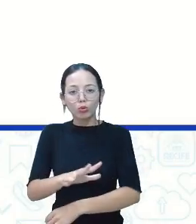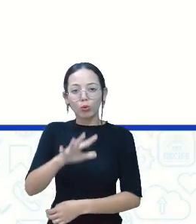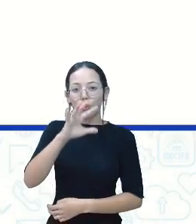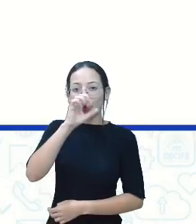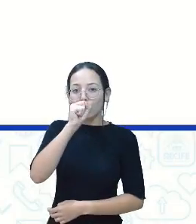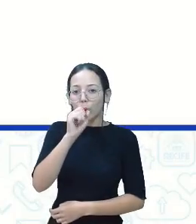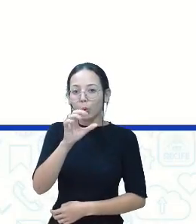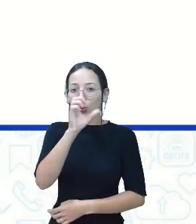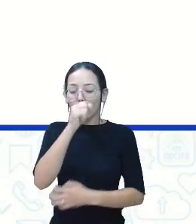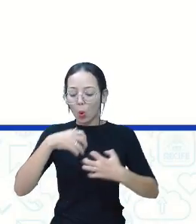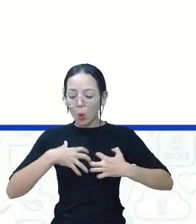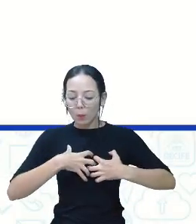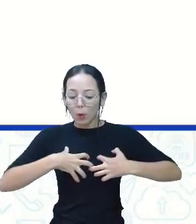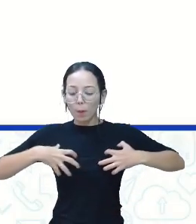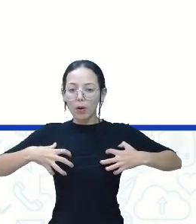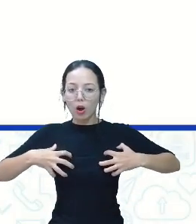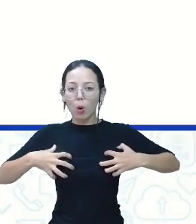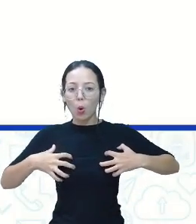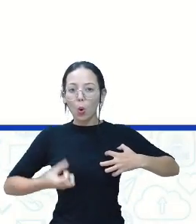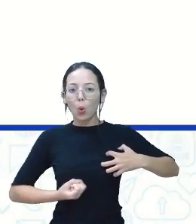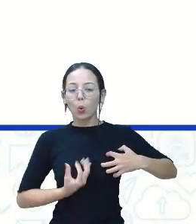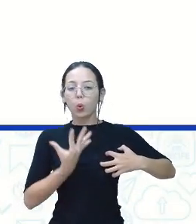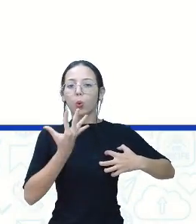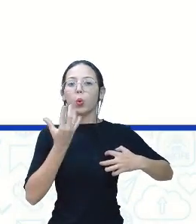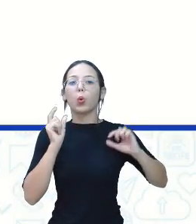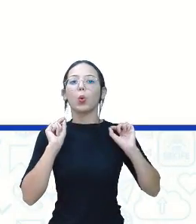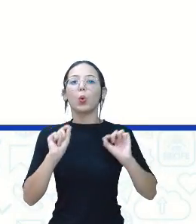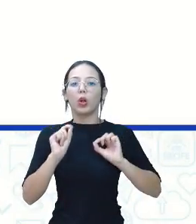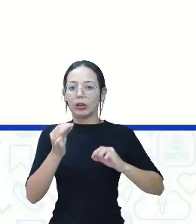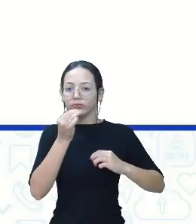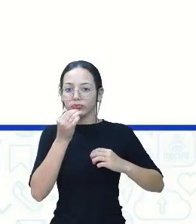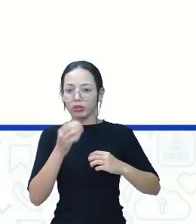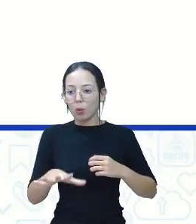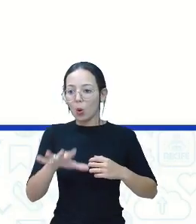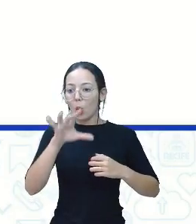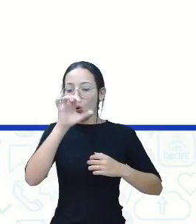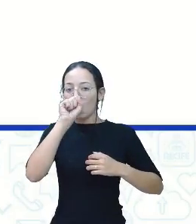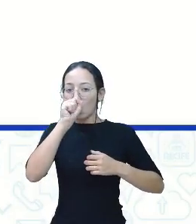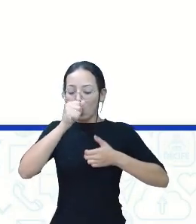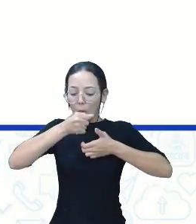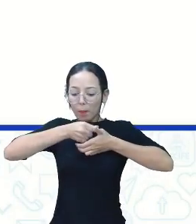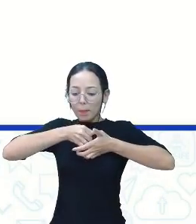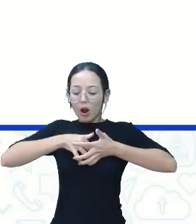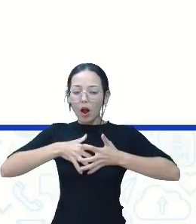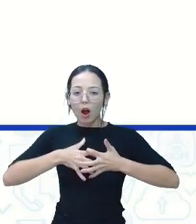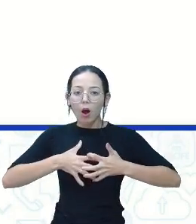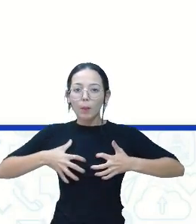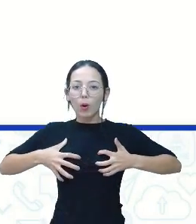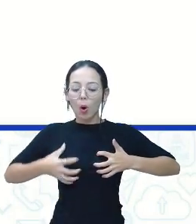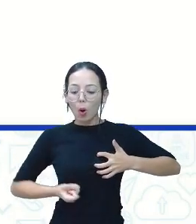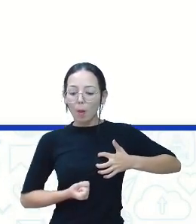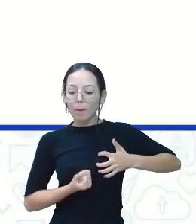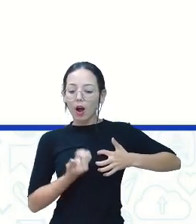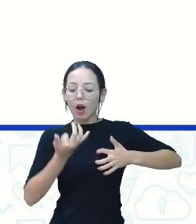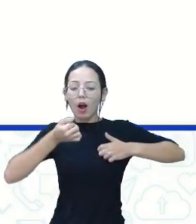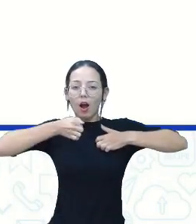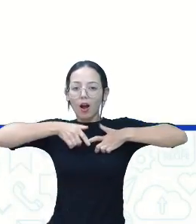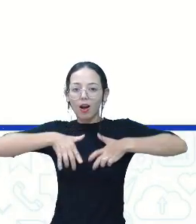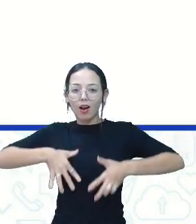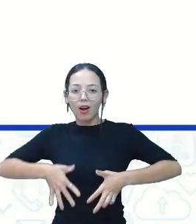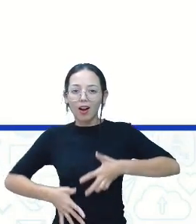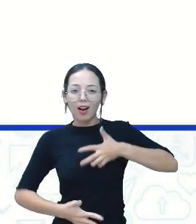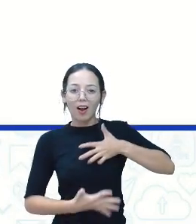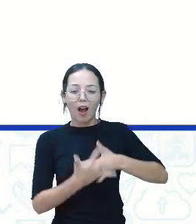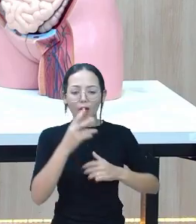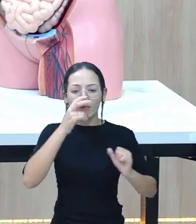o pulmão cria, forças para o ar fluir. Então, o pulmão, com esses movimentos respiratórios, ele vai